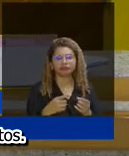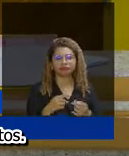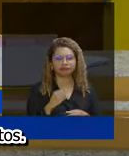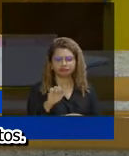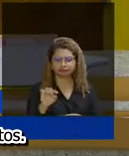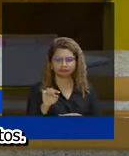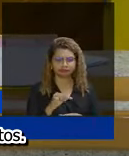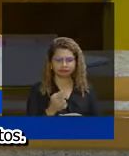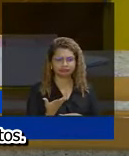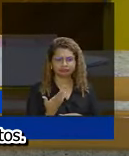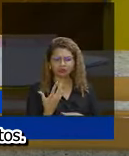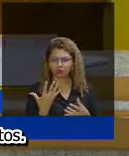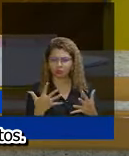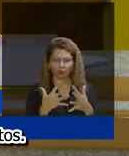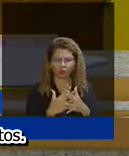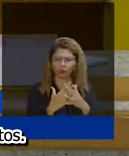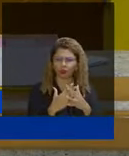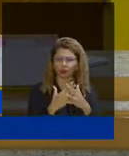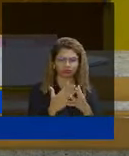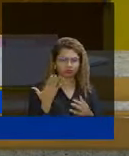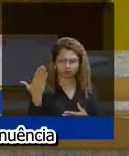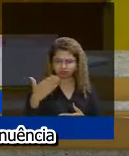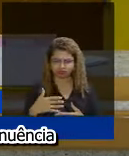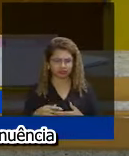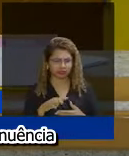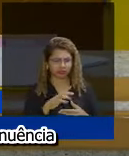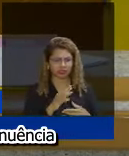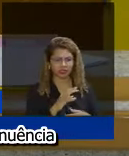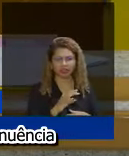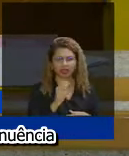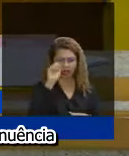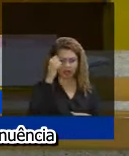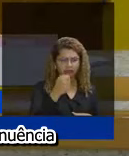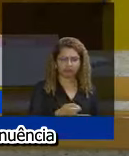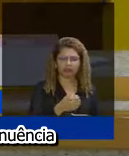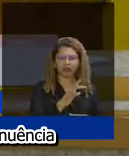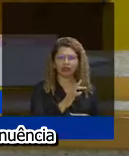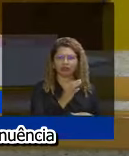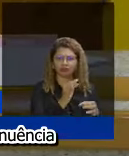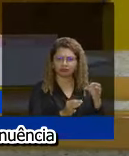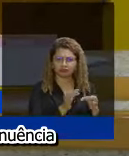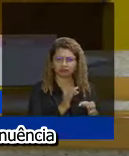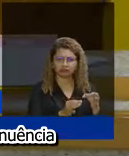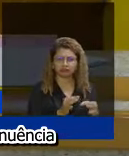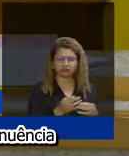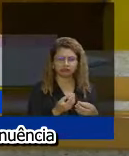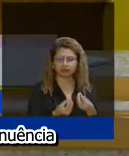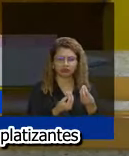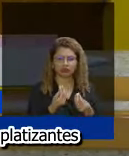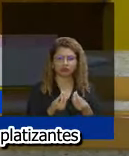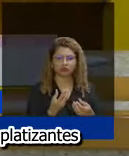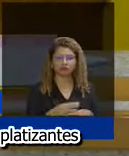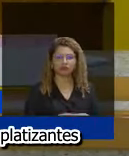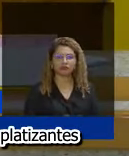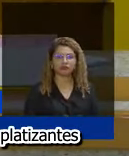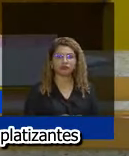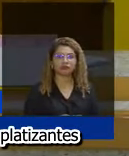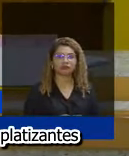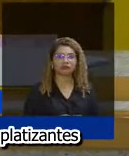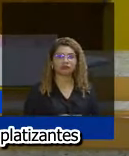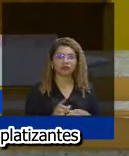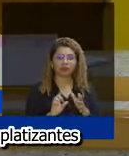conclusão do tribunal e as provas dos autos. Nesse sentido, diz que não houve comprovação da anuência dela com os